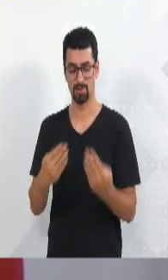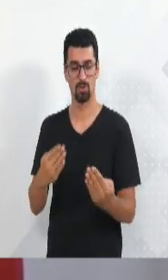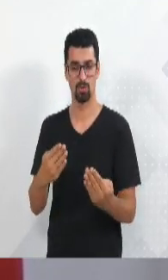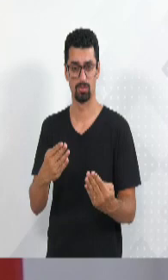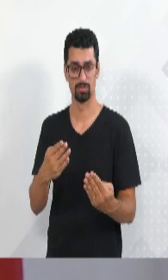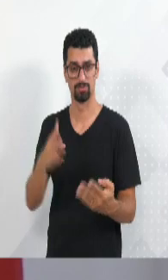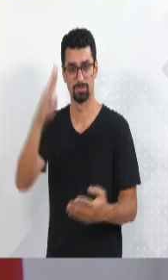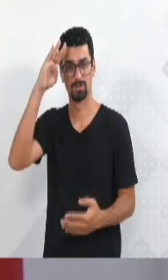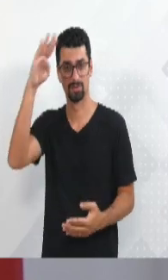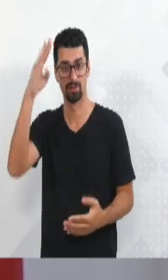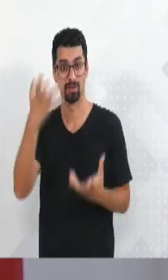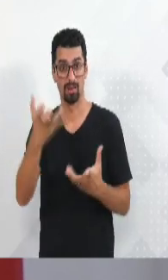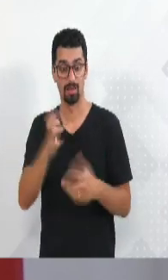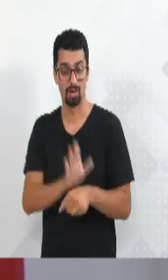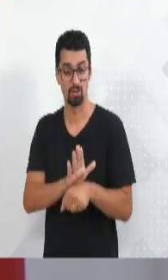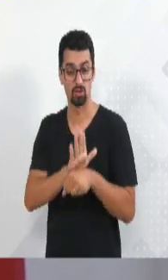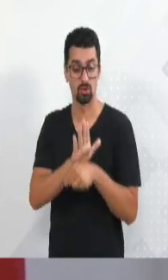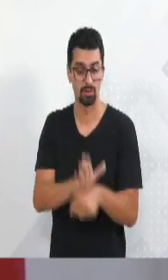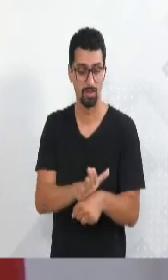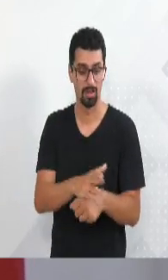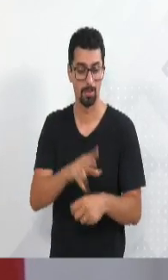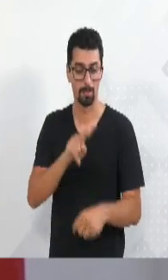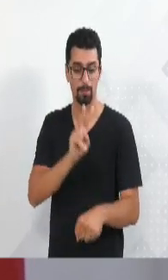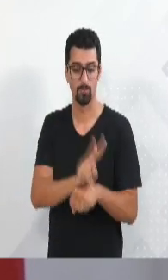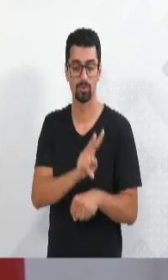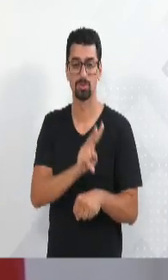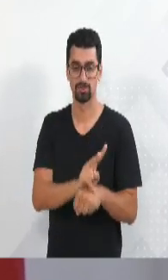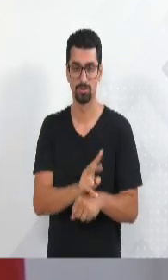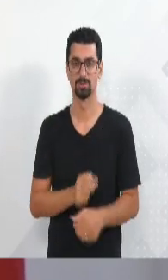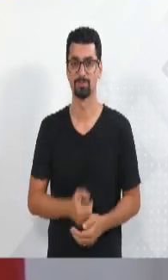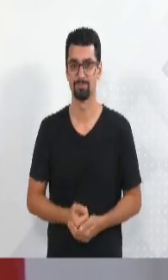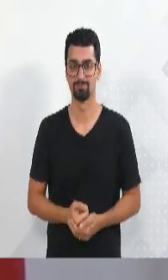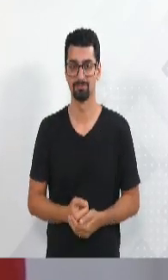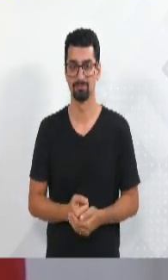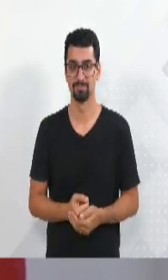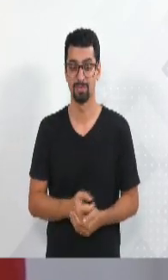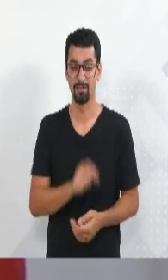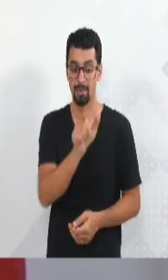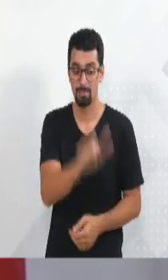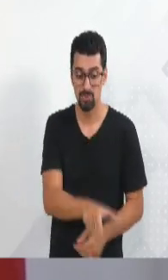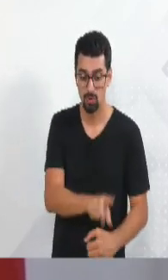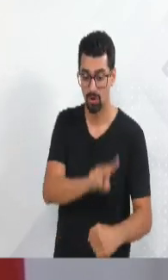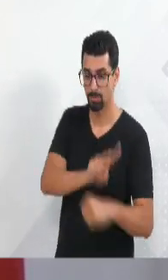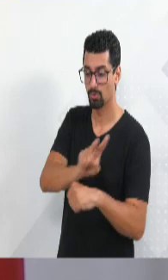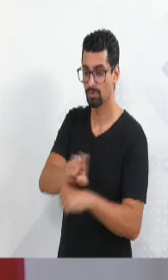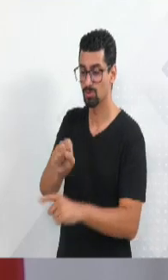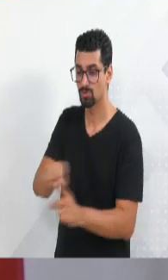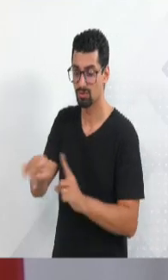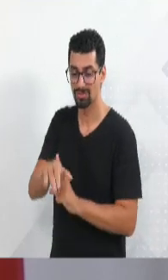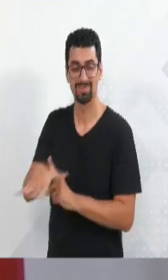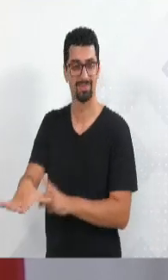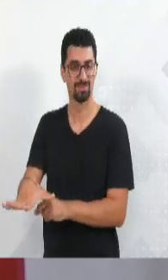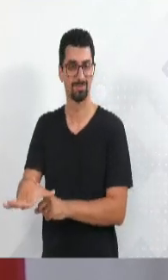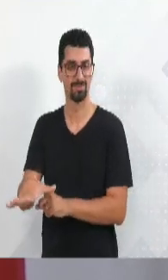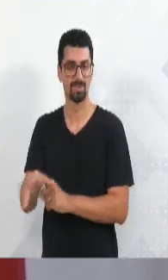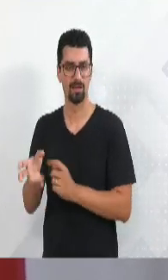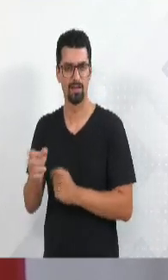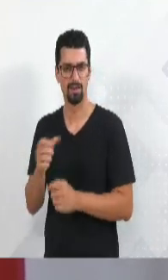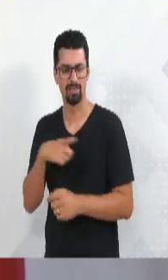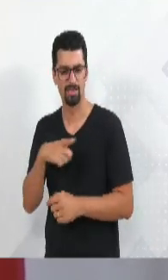ajudar e eu queria proteger quem protege a sociedade eu queria ter um olhar